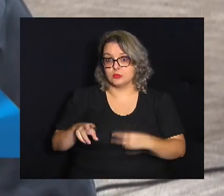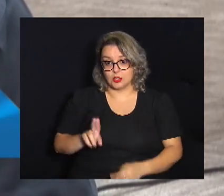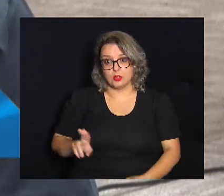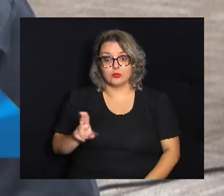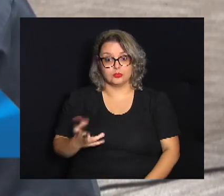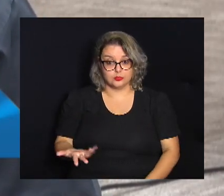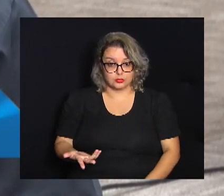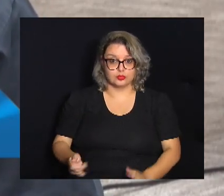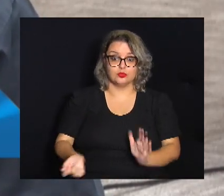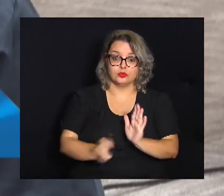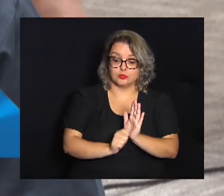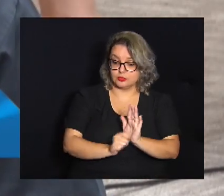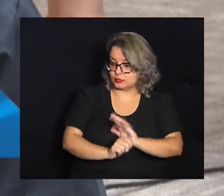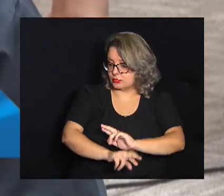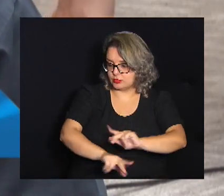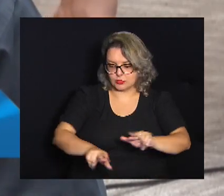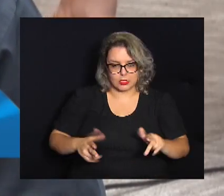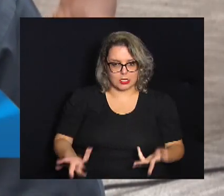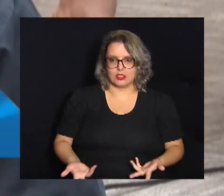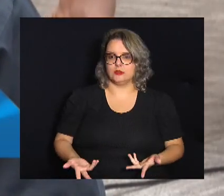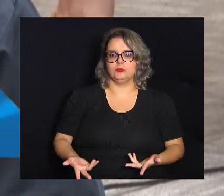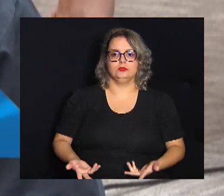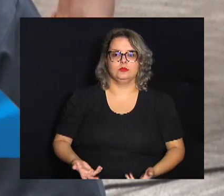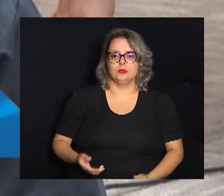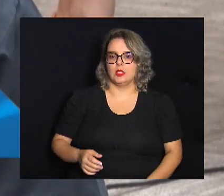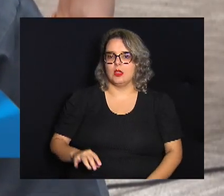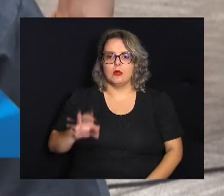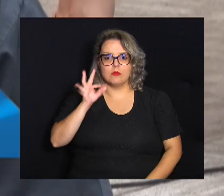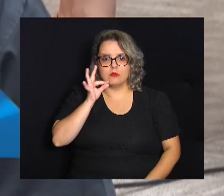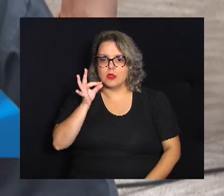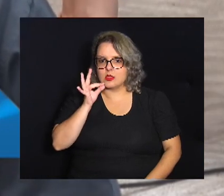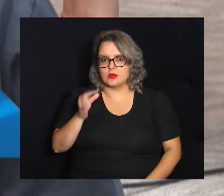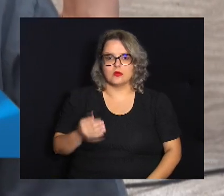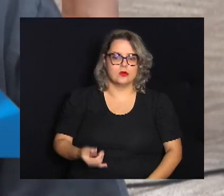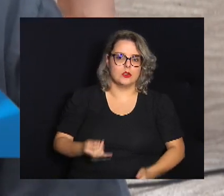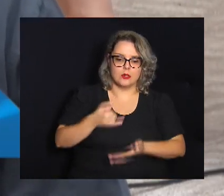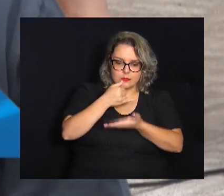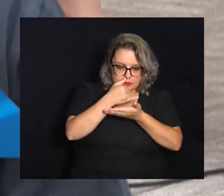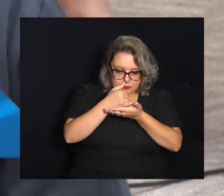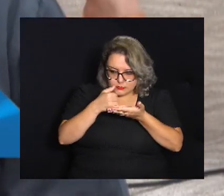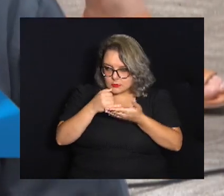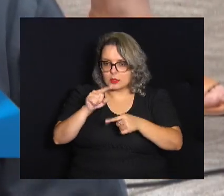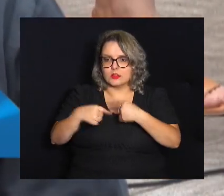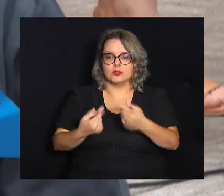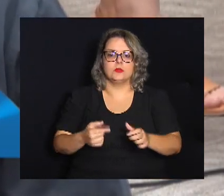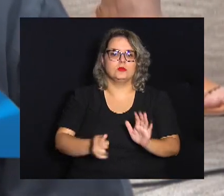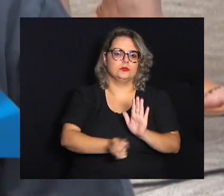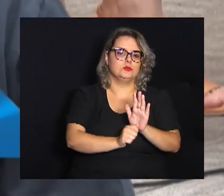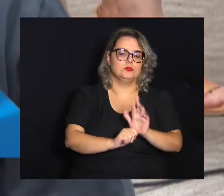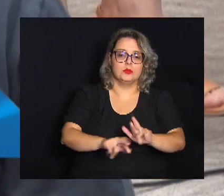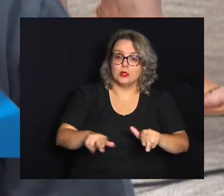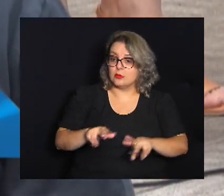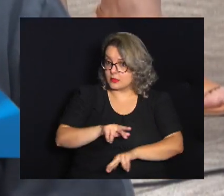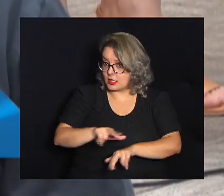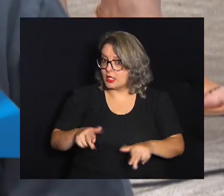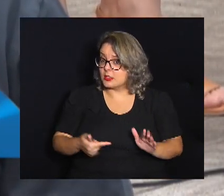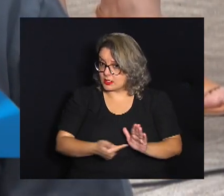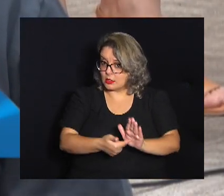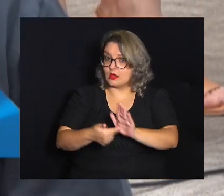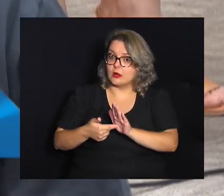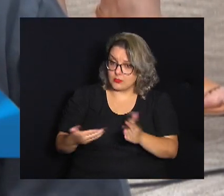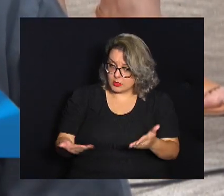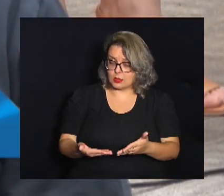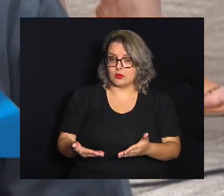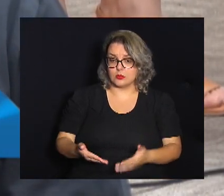e abuso de substâncias ilícitas, de maconha, de cocaína e outras drogas, tantas essas que foram apresentadas hoje